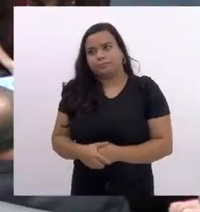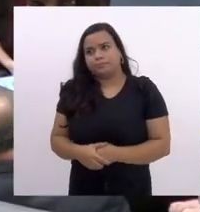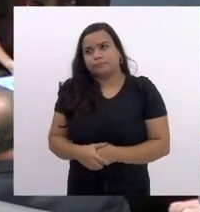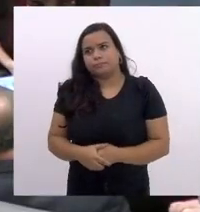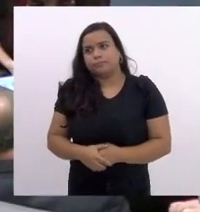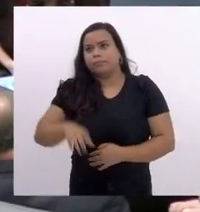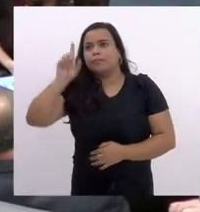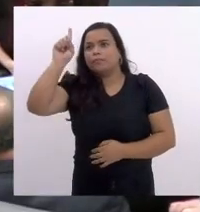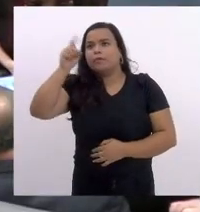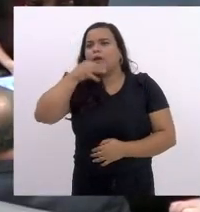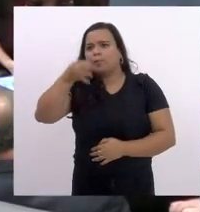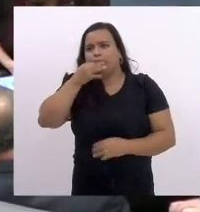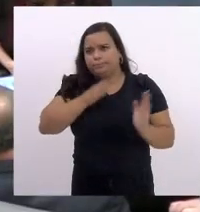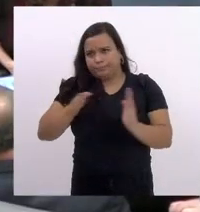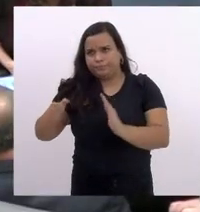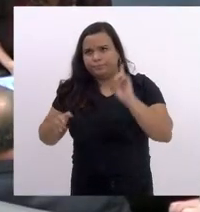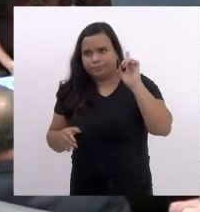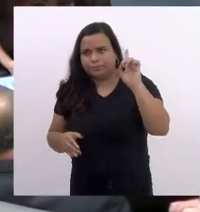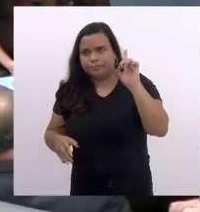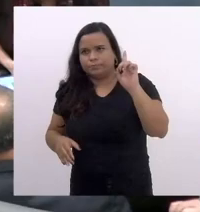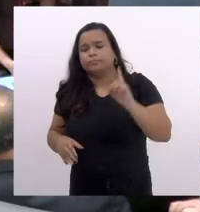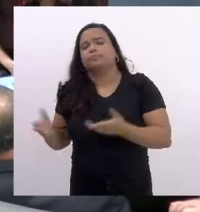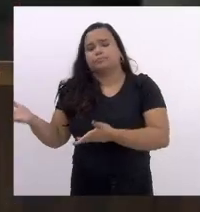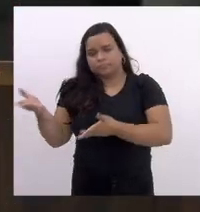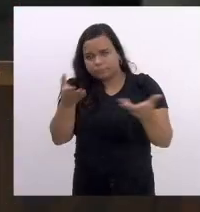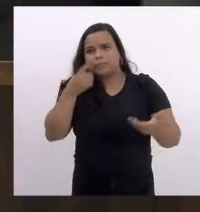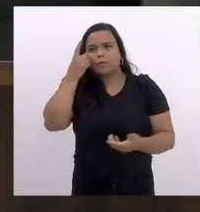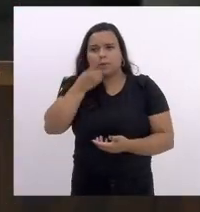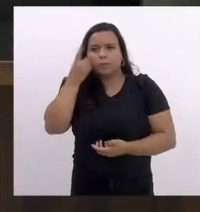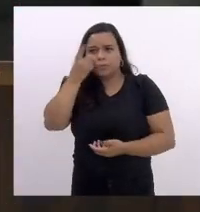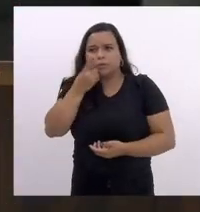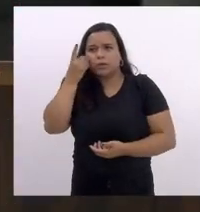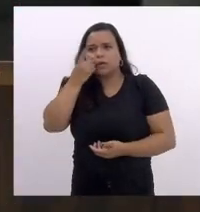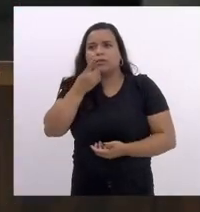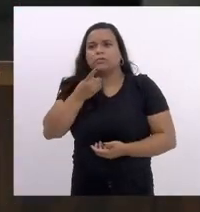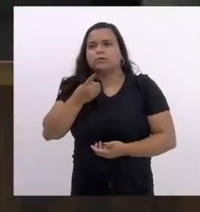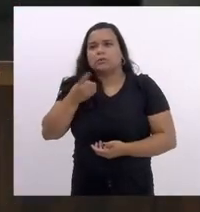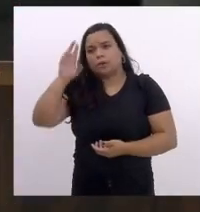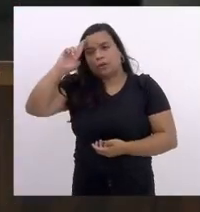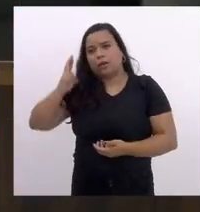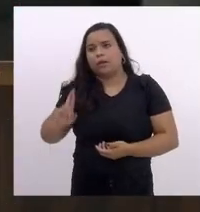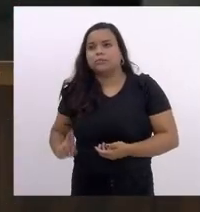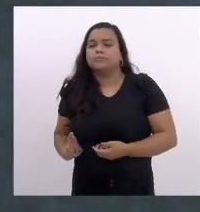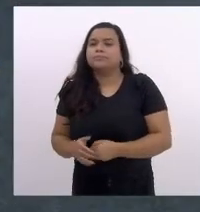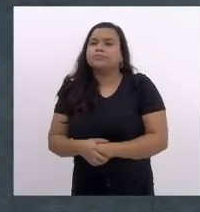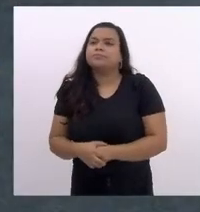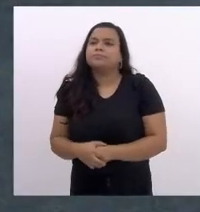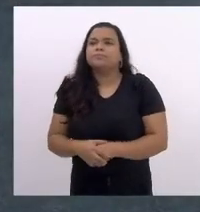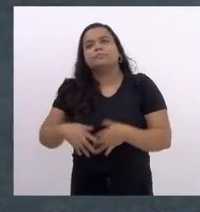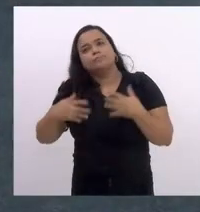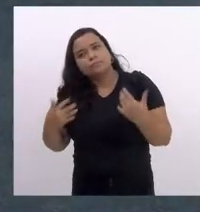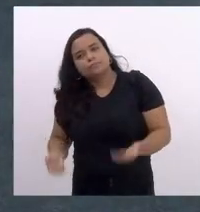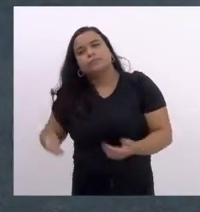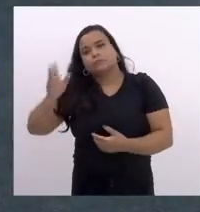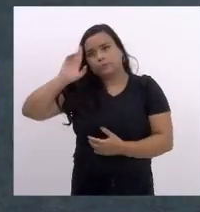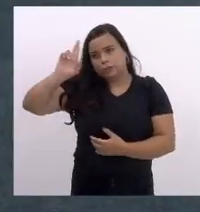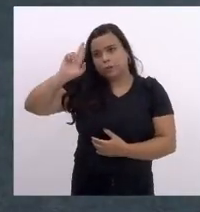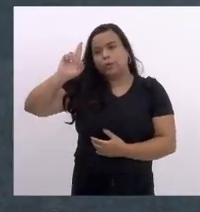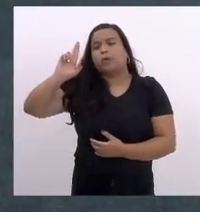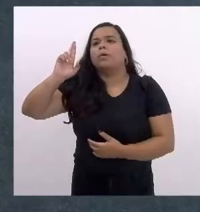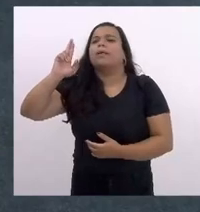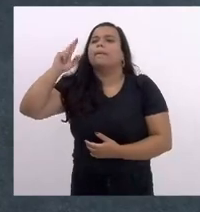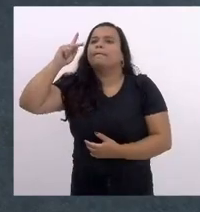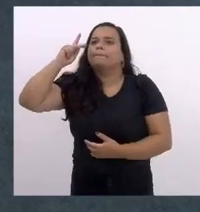Questão de ordem, senhor presidente. Questão de ordem, deputada Renata Souza. Senhor presidente, esse projeto de